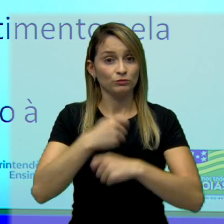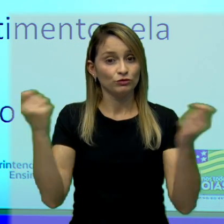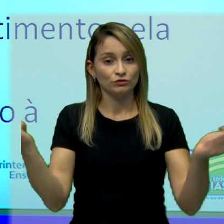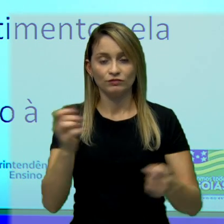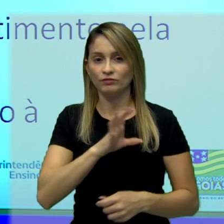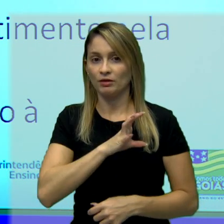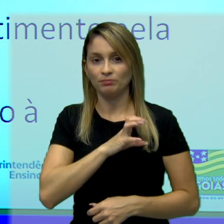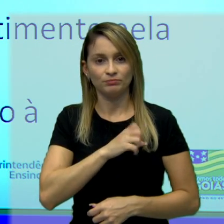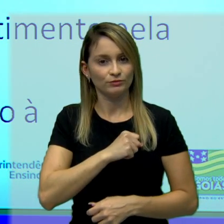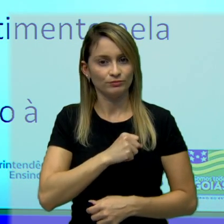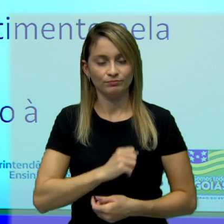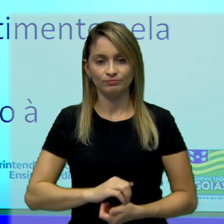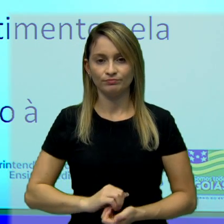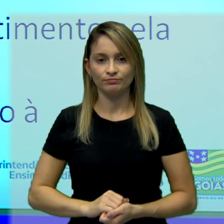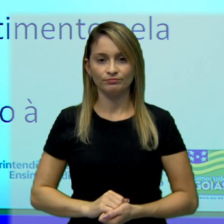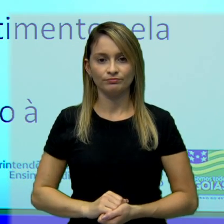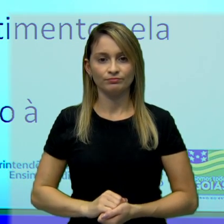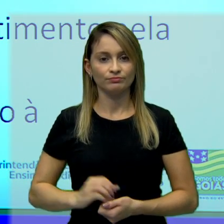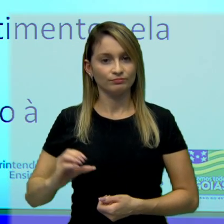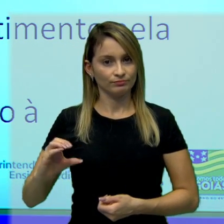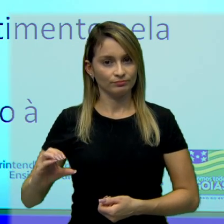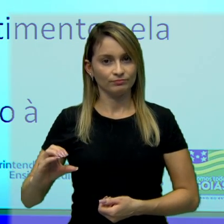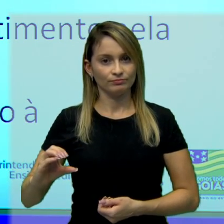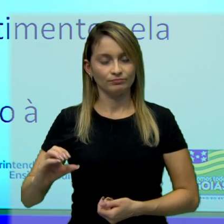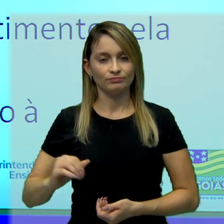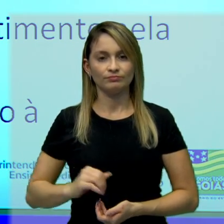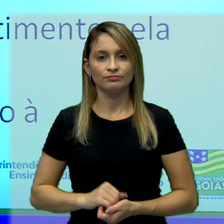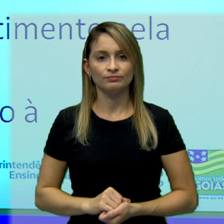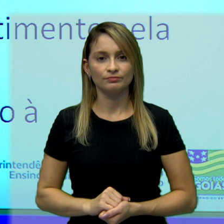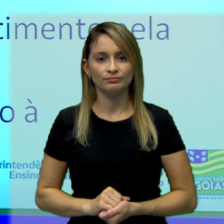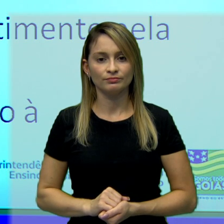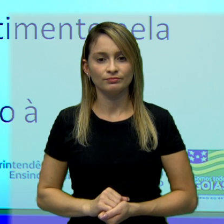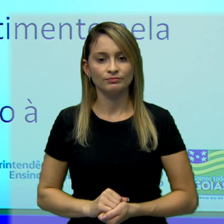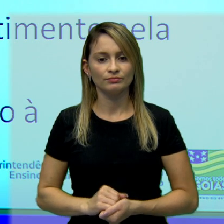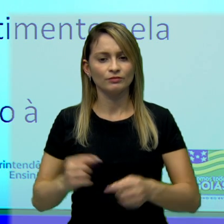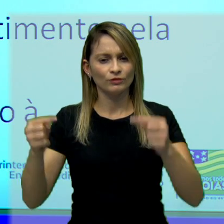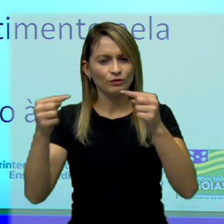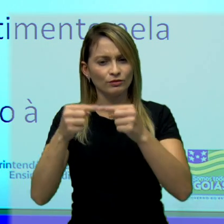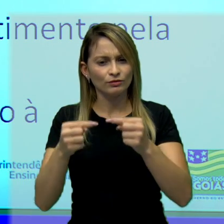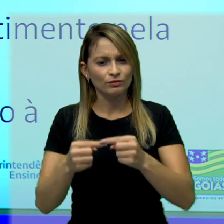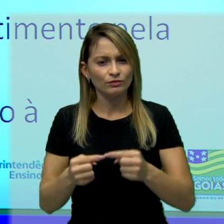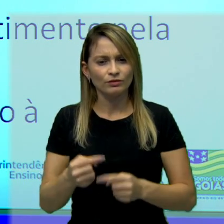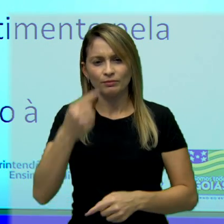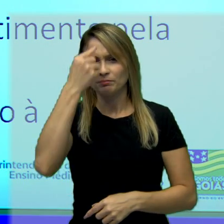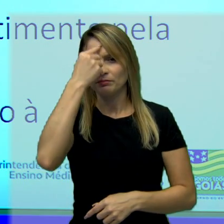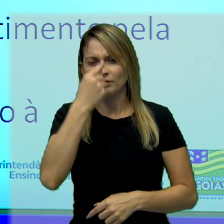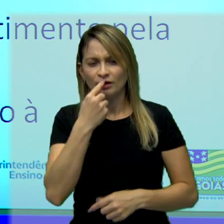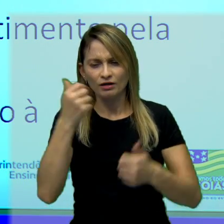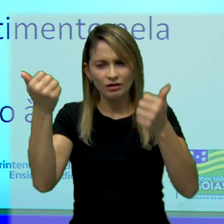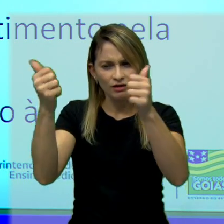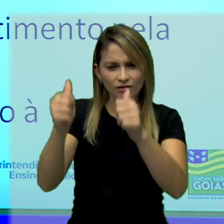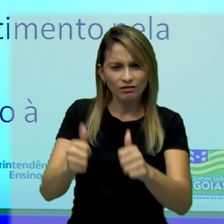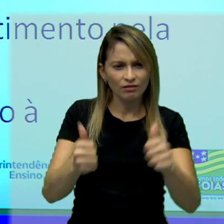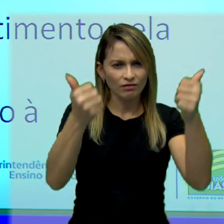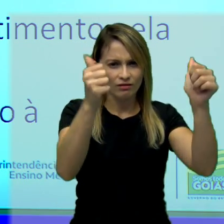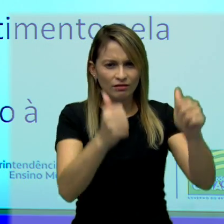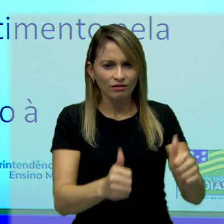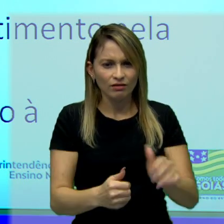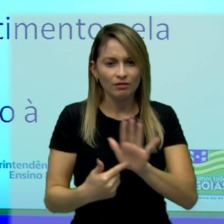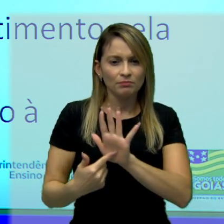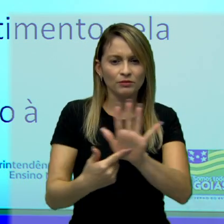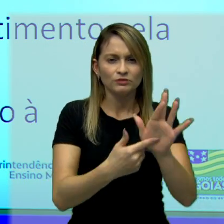da impossibilidade da realização amorosa. Letra C. Associação de imagens